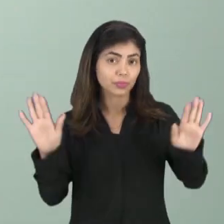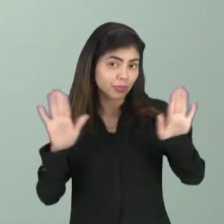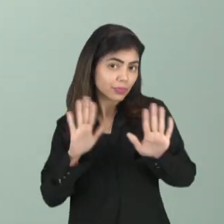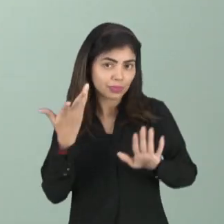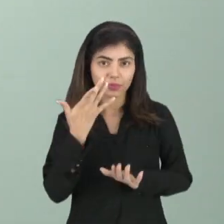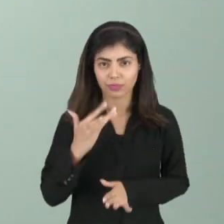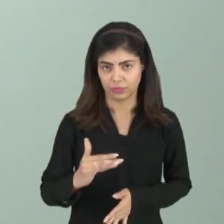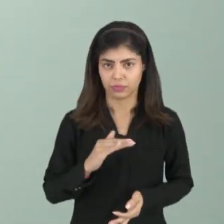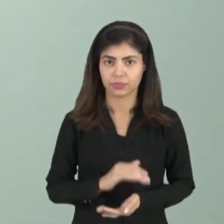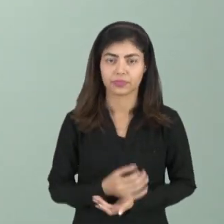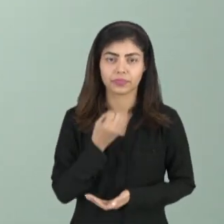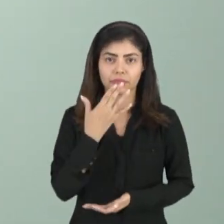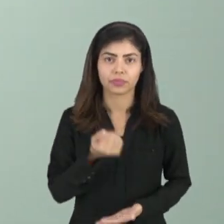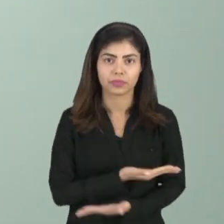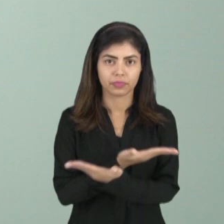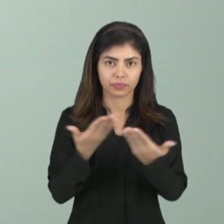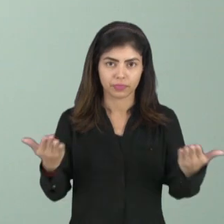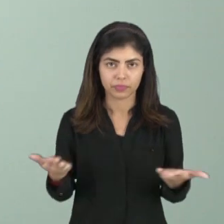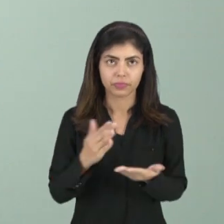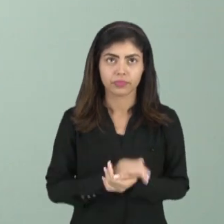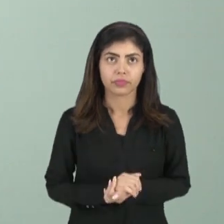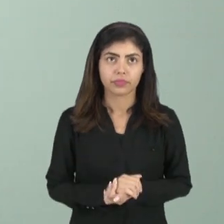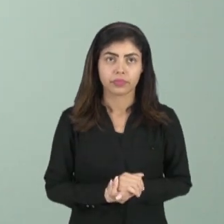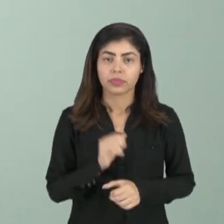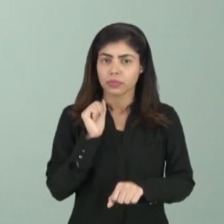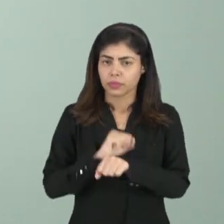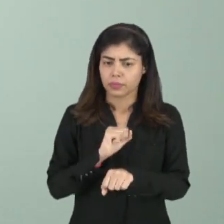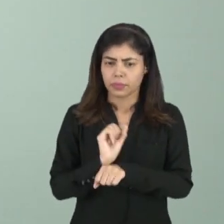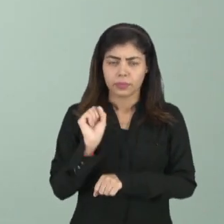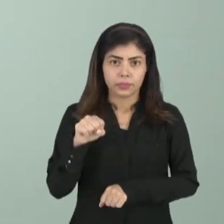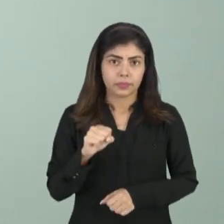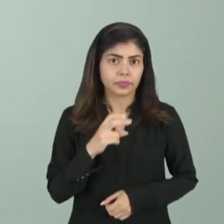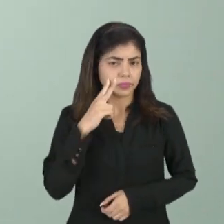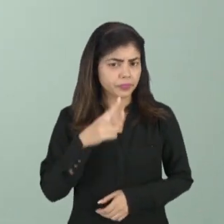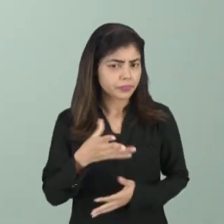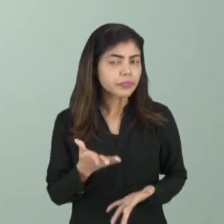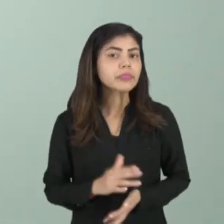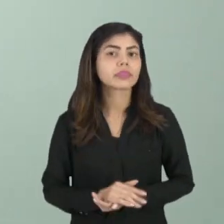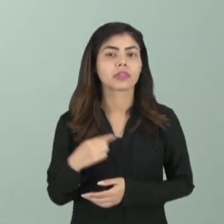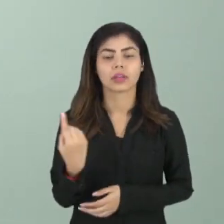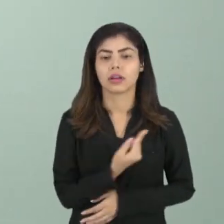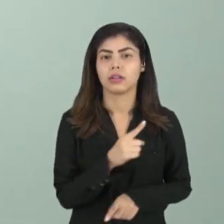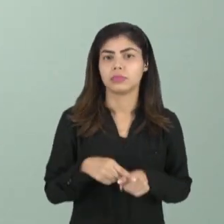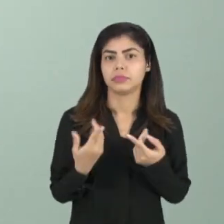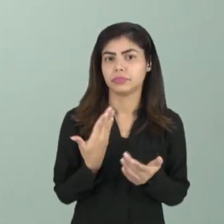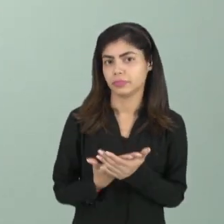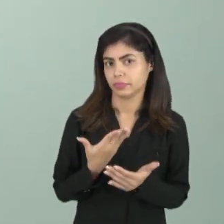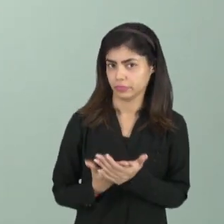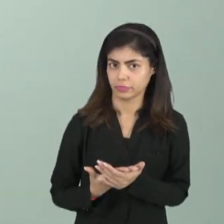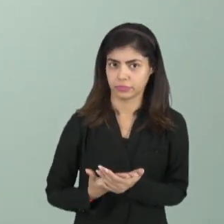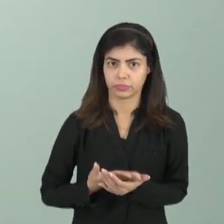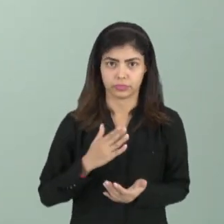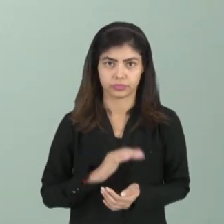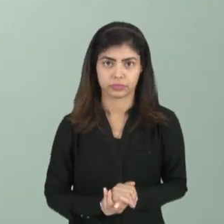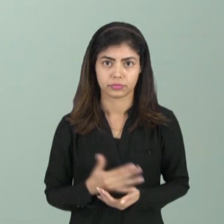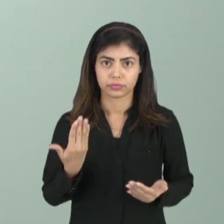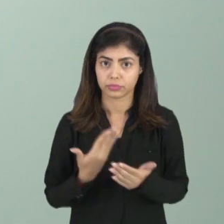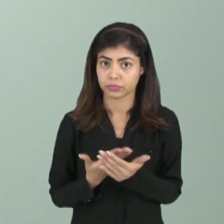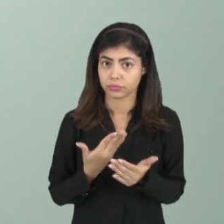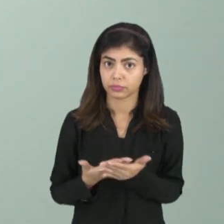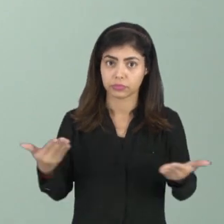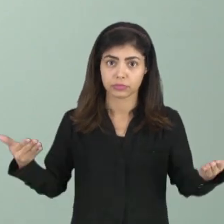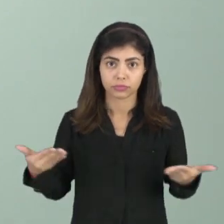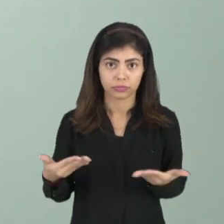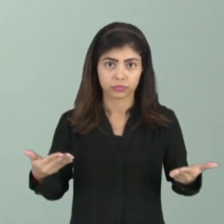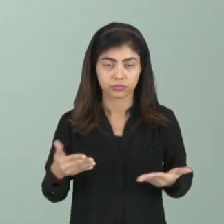o Olá crianças tudo bem com vocês eu espero que sim viu estamos aqui para mais uma aula e na aula de hoje